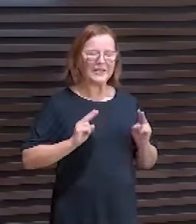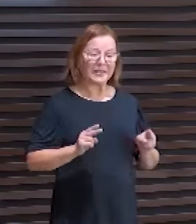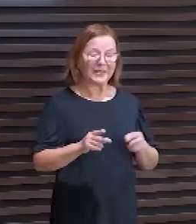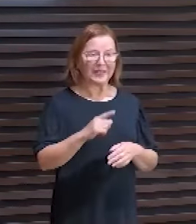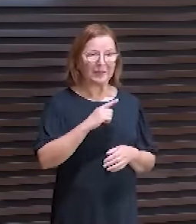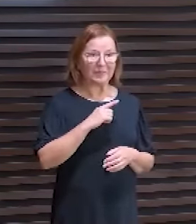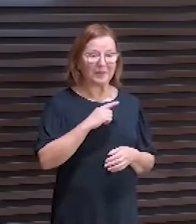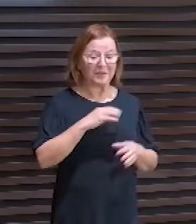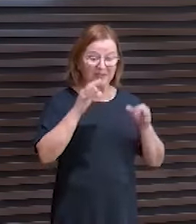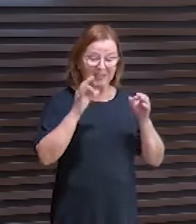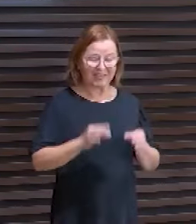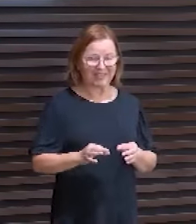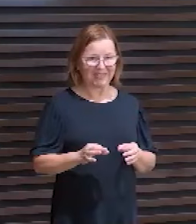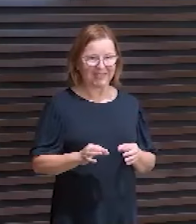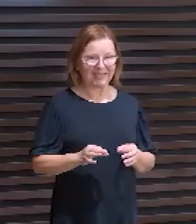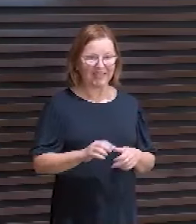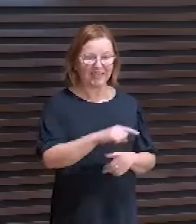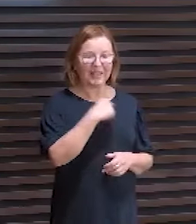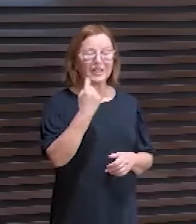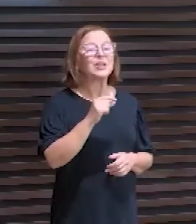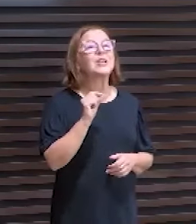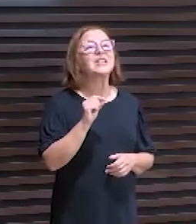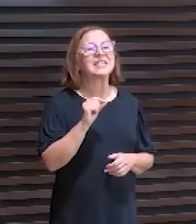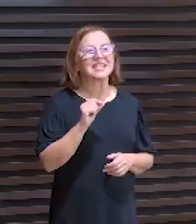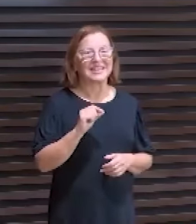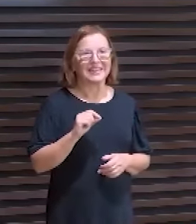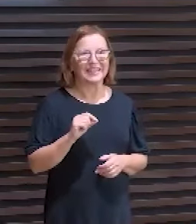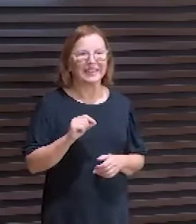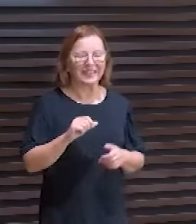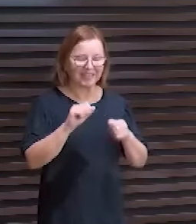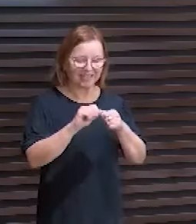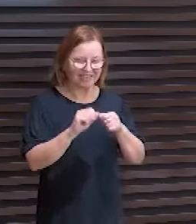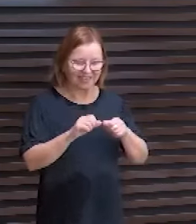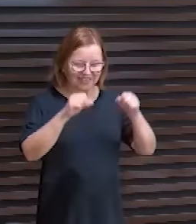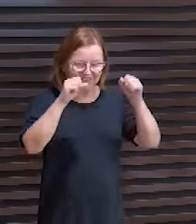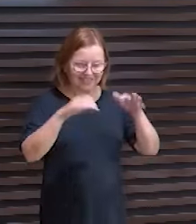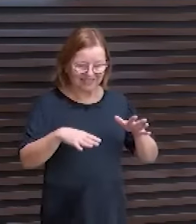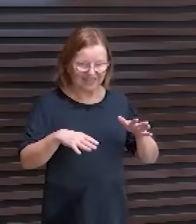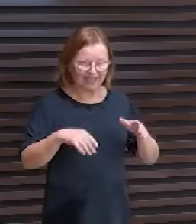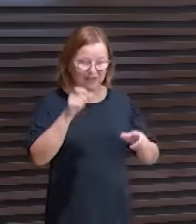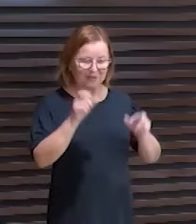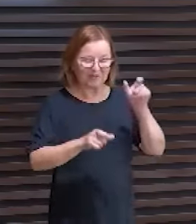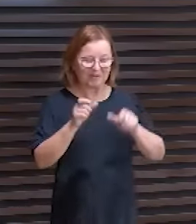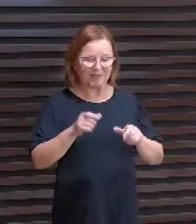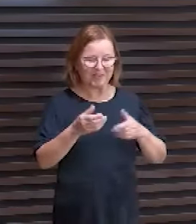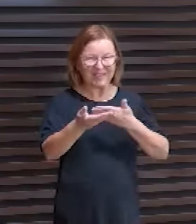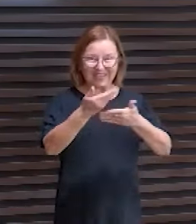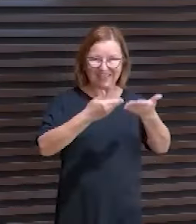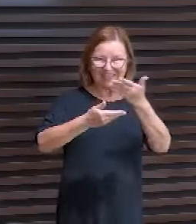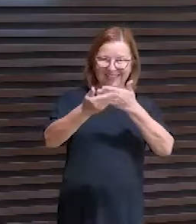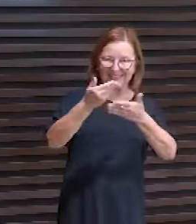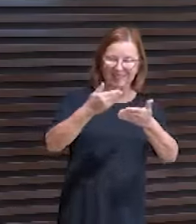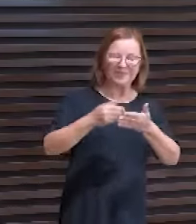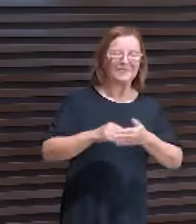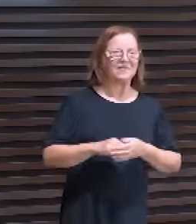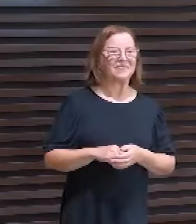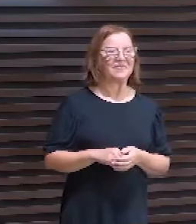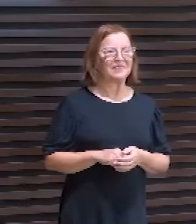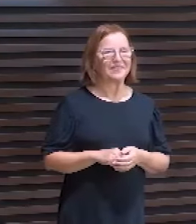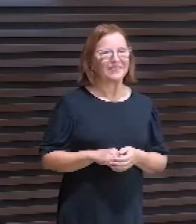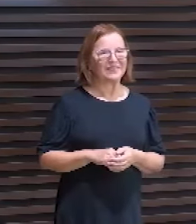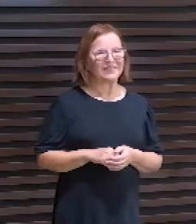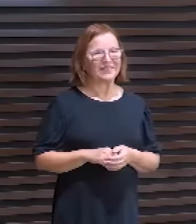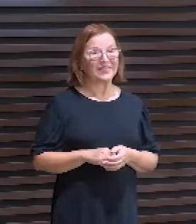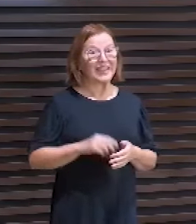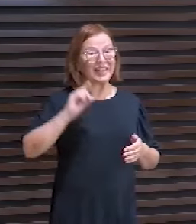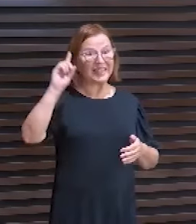quem somos fomos criados como seres relacionais como seres relacionais